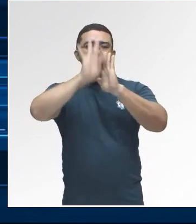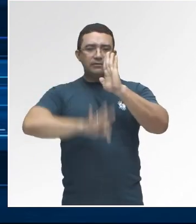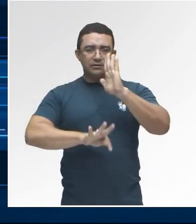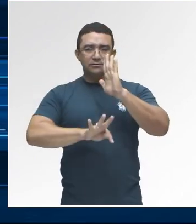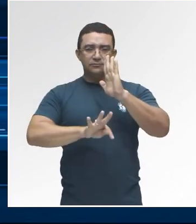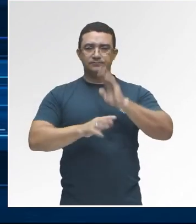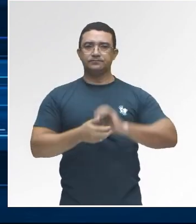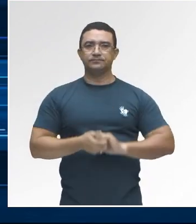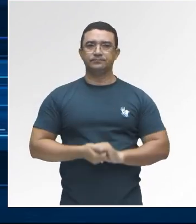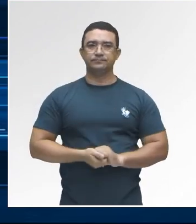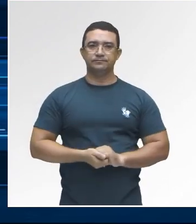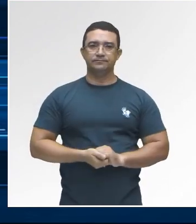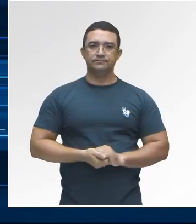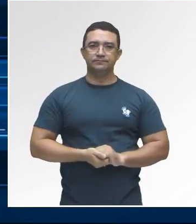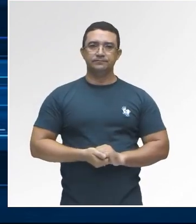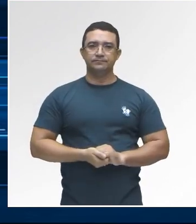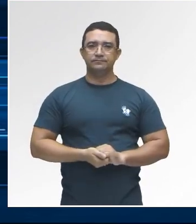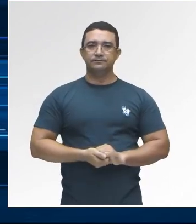questão. Tudo bem, people?